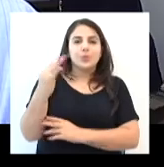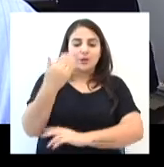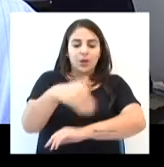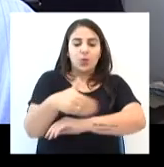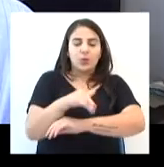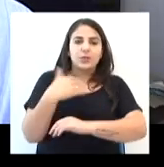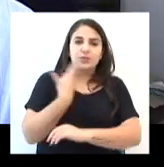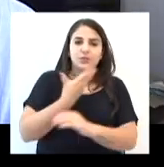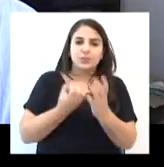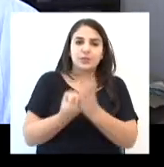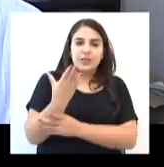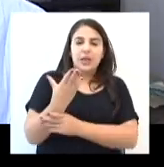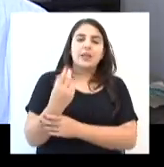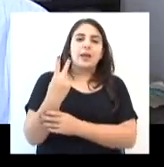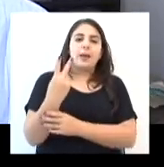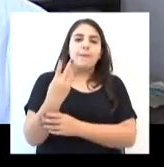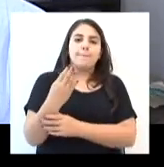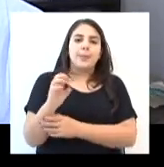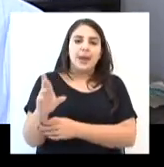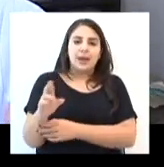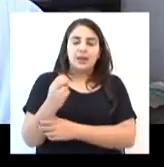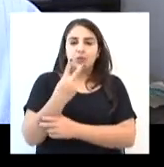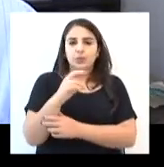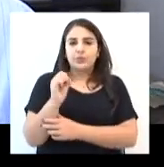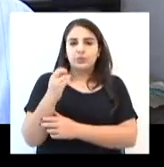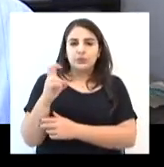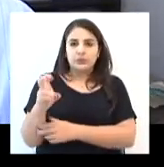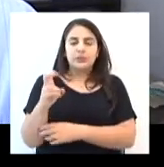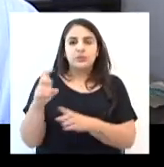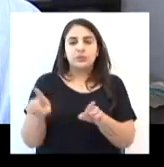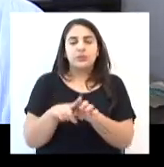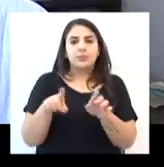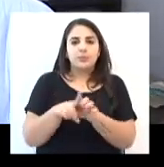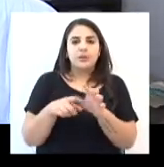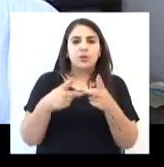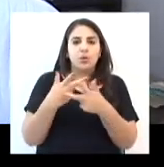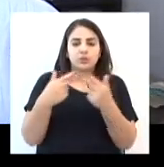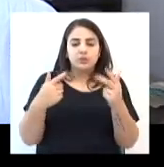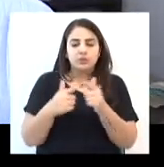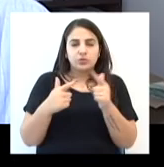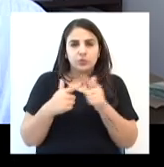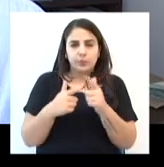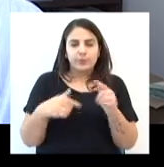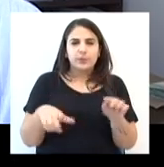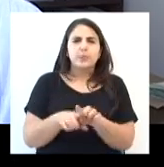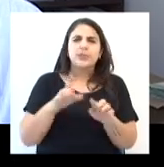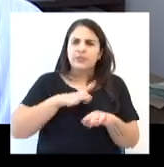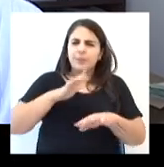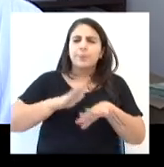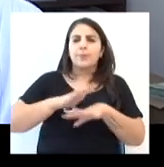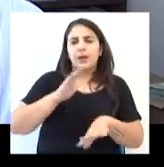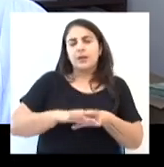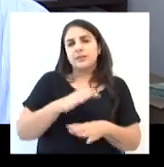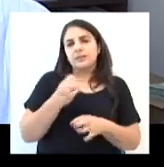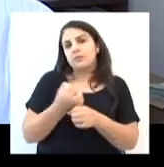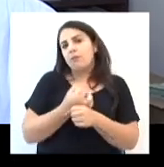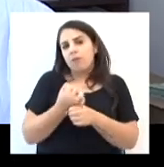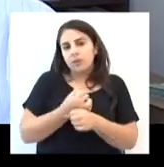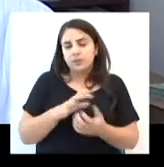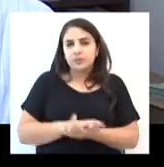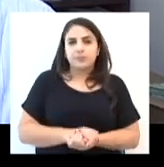nós vamos ter na BR-285, incluindo duplicações, manutenção, coisas desse tipo, e teremos outras ao longo dos anos